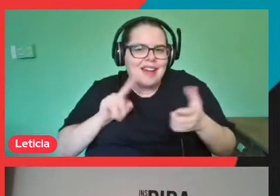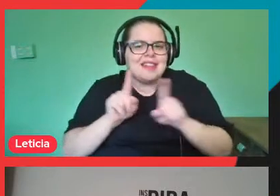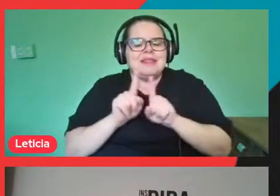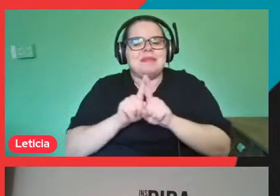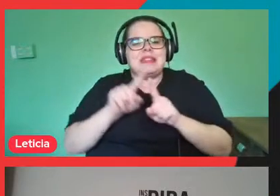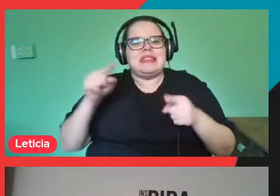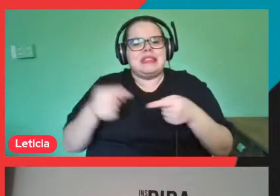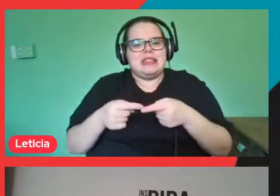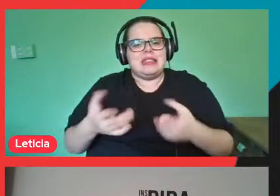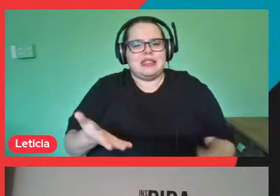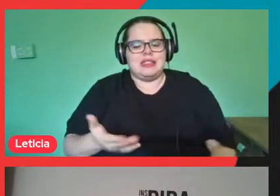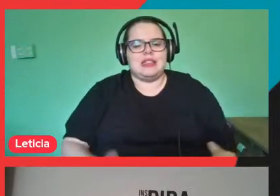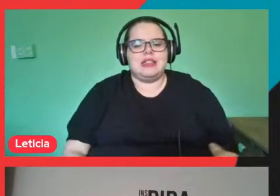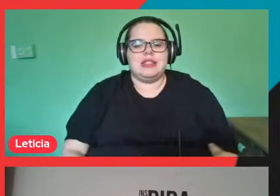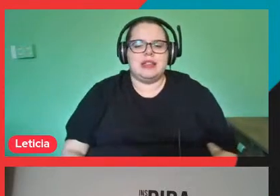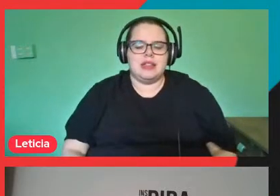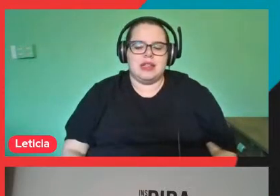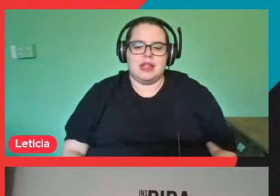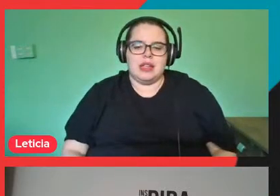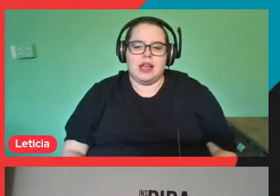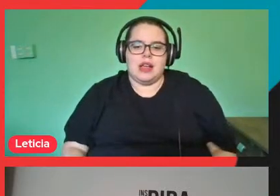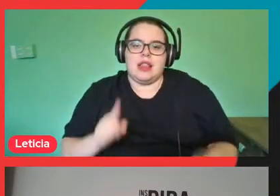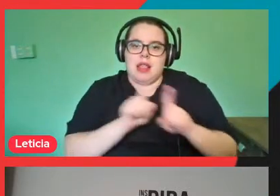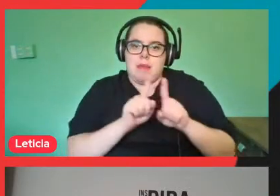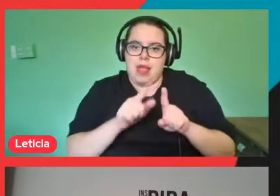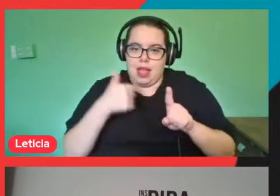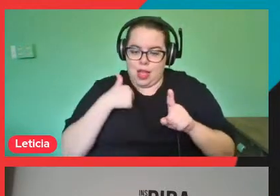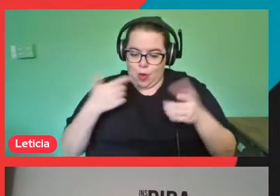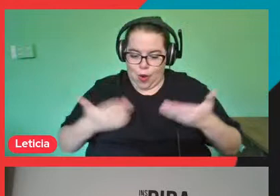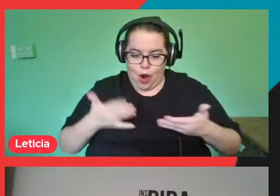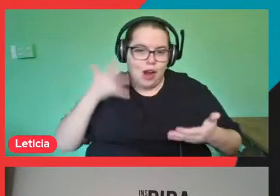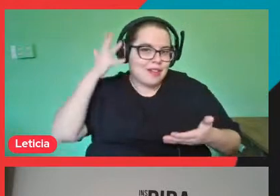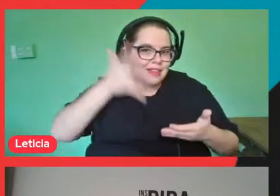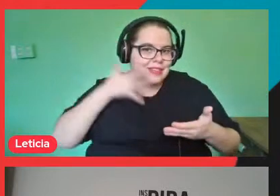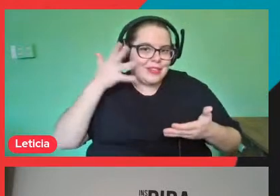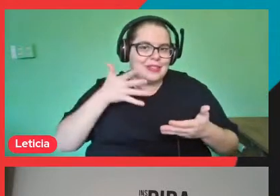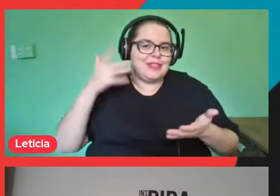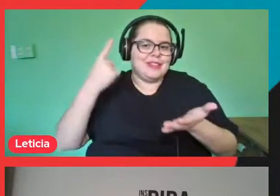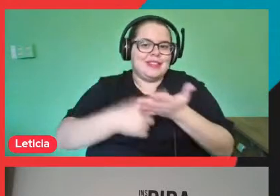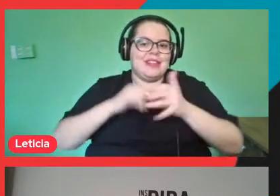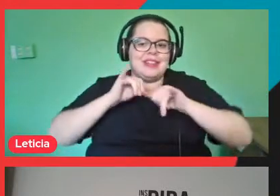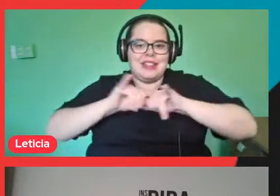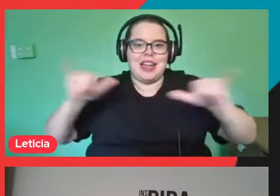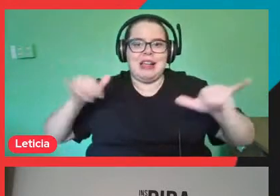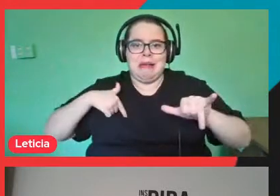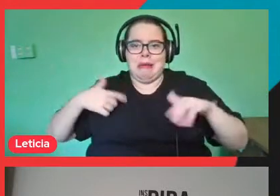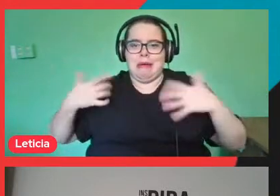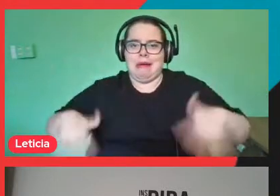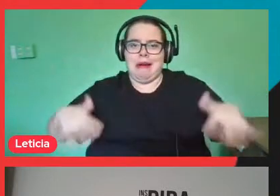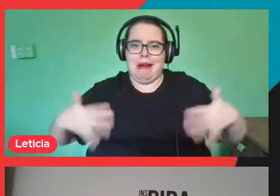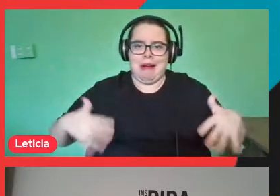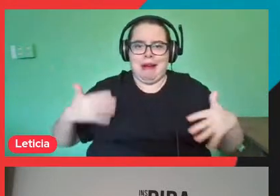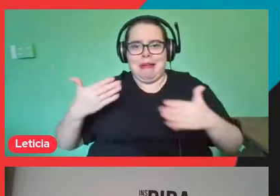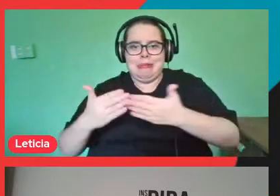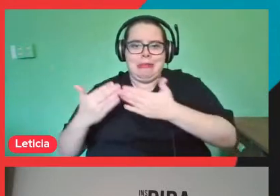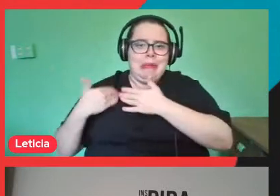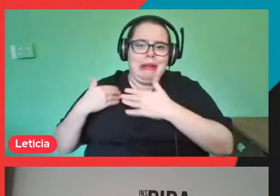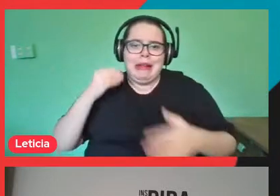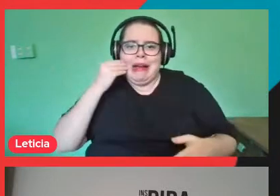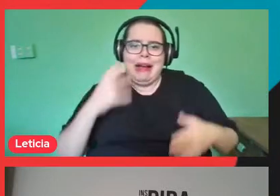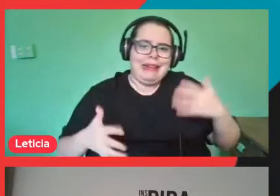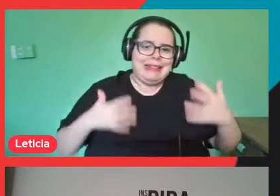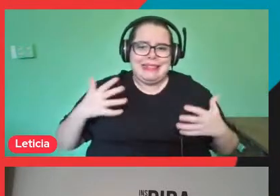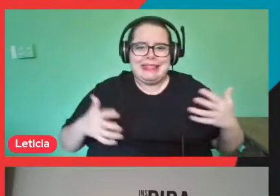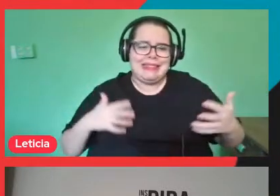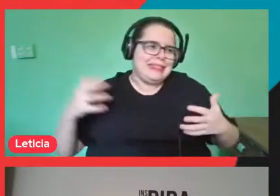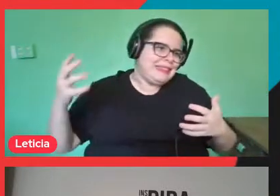sentido. E me tornar facilitadora foi uma missão um pouquinho de tentativa ali, né? Foi uma